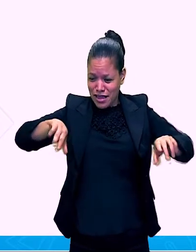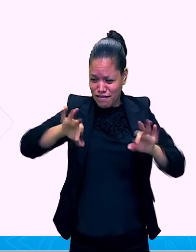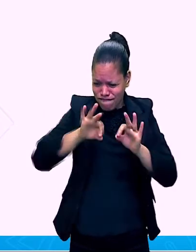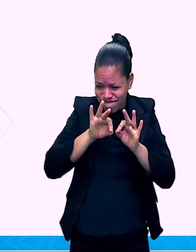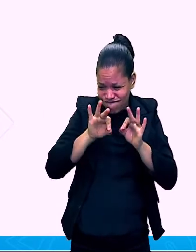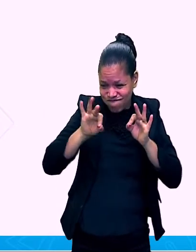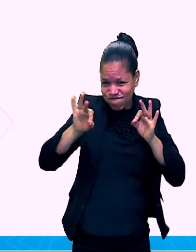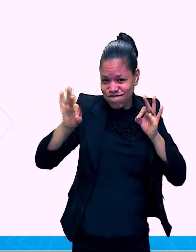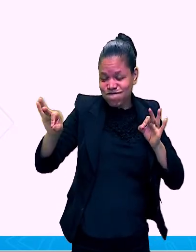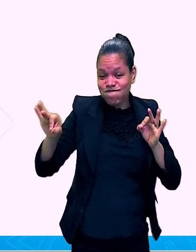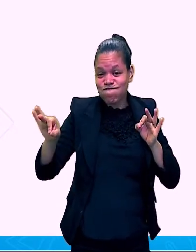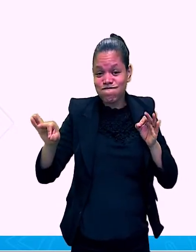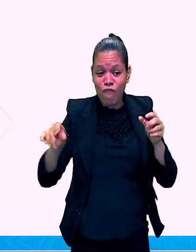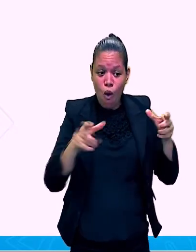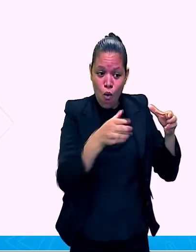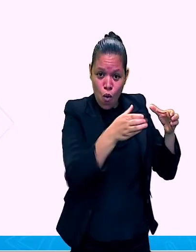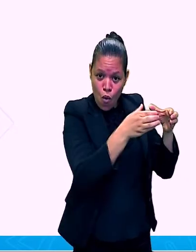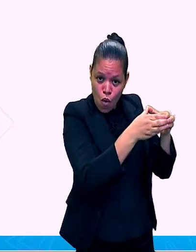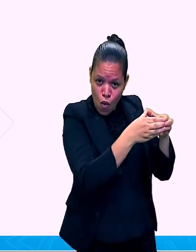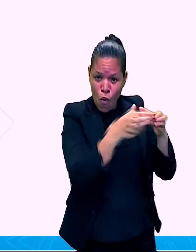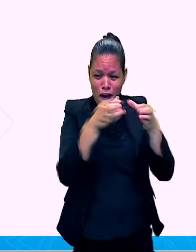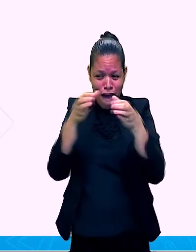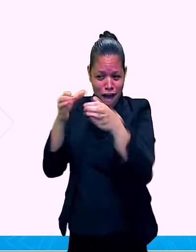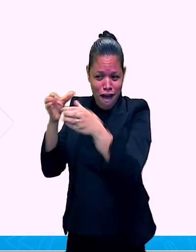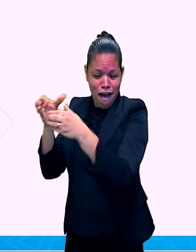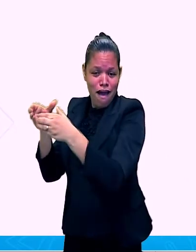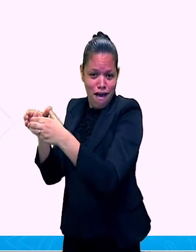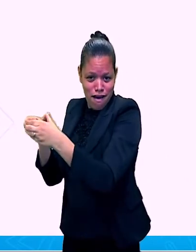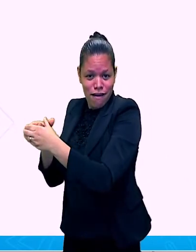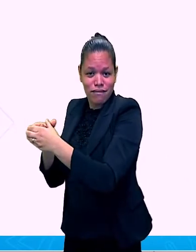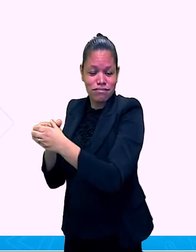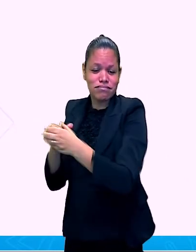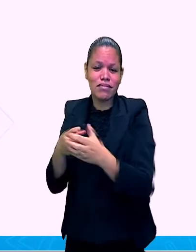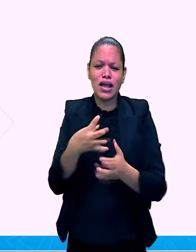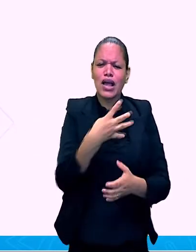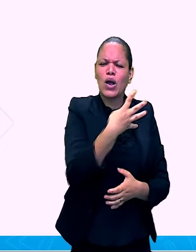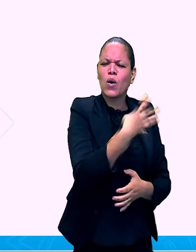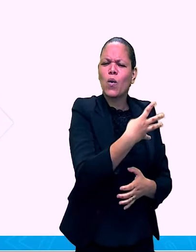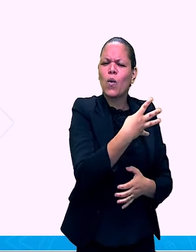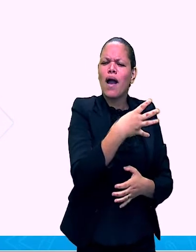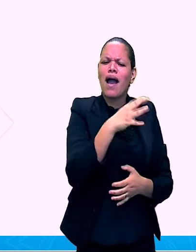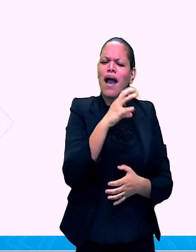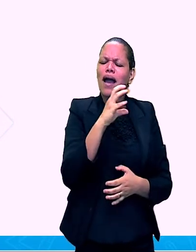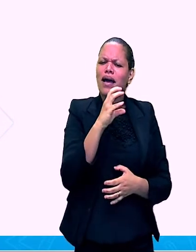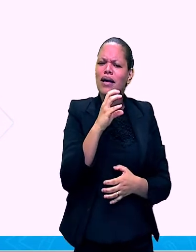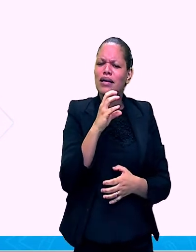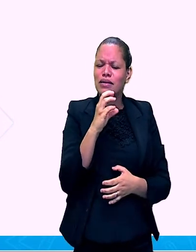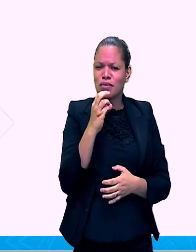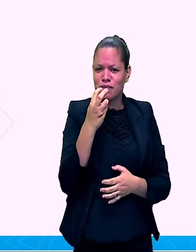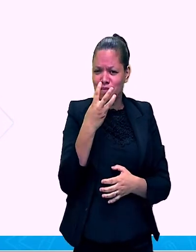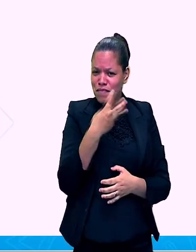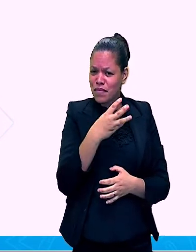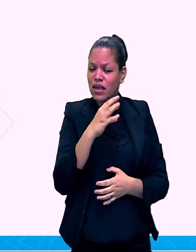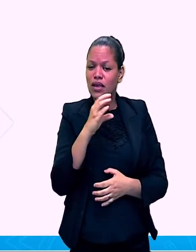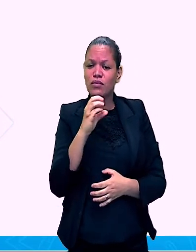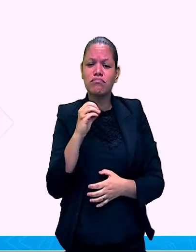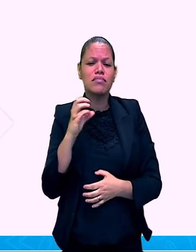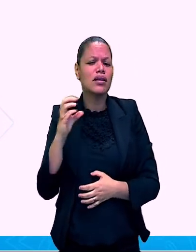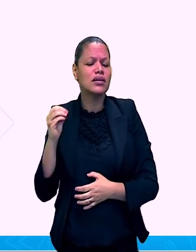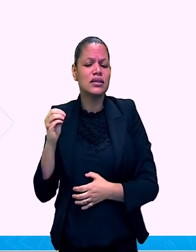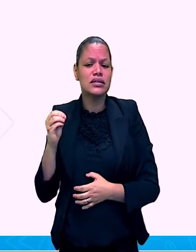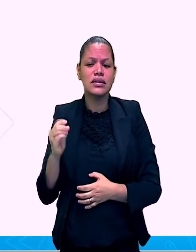diferentes lugares podem atingir até 4.300 quilômetros. O que é essencial para promover a